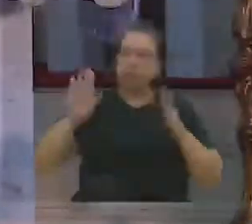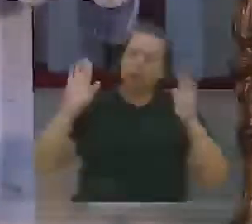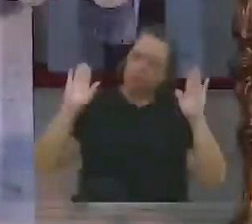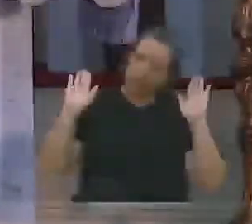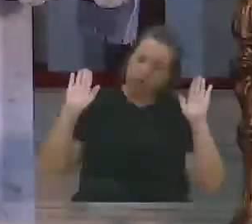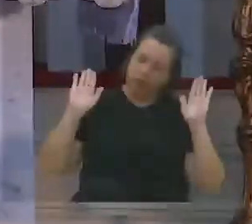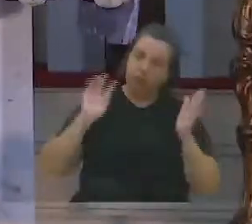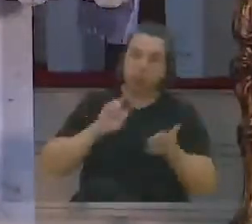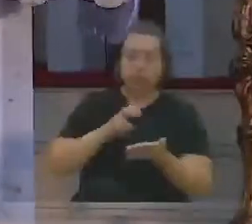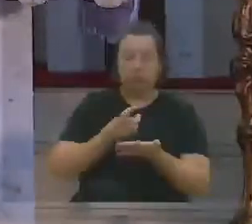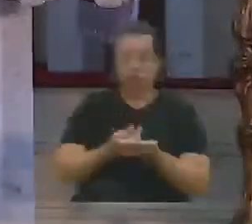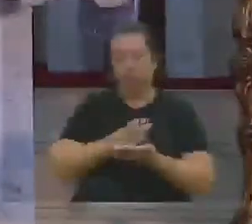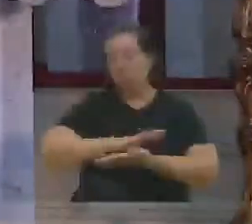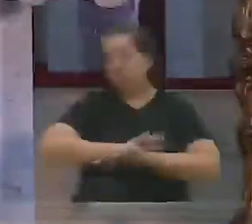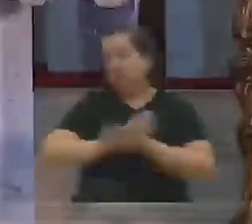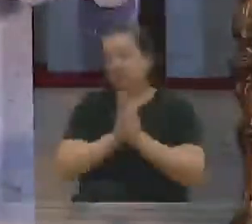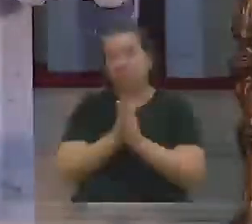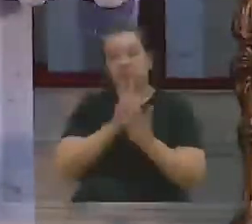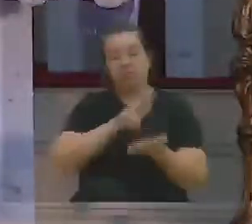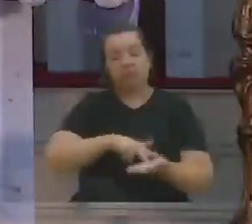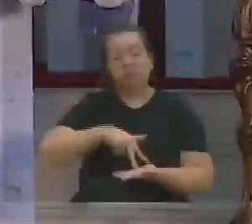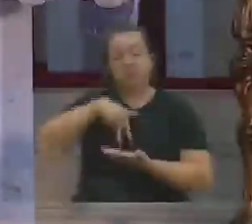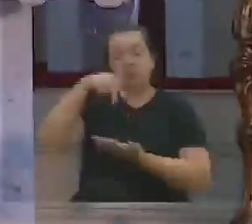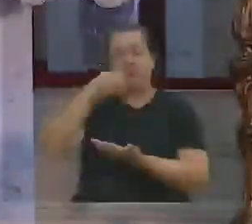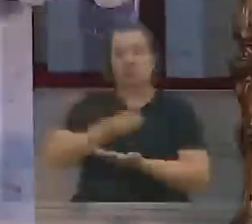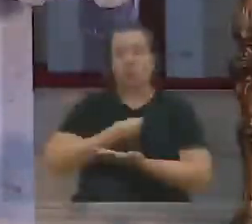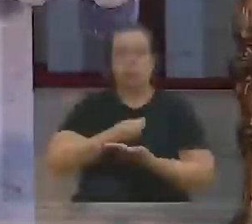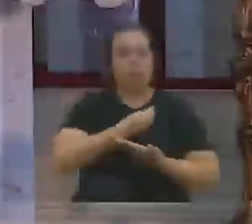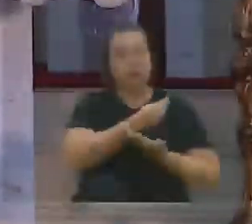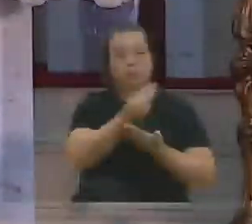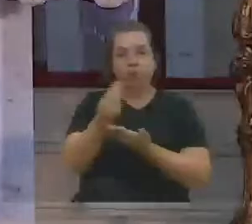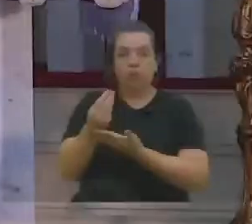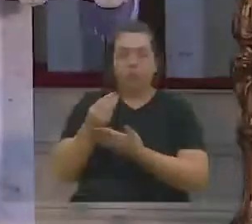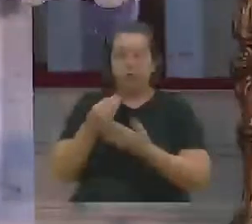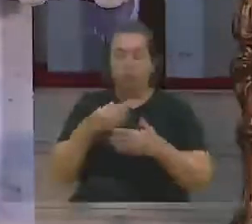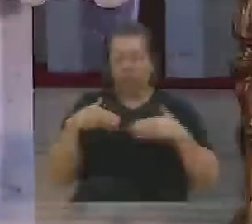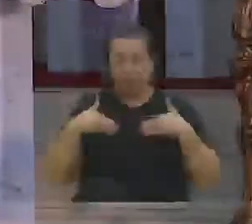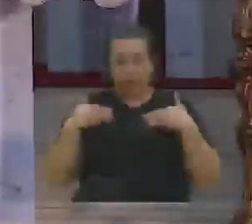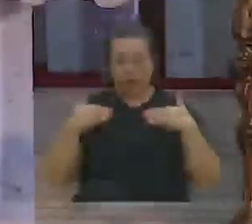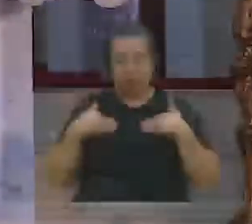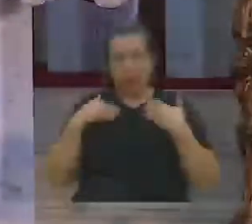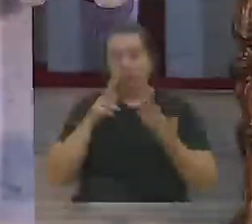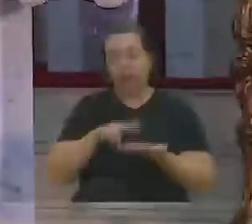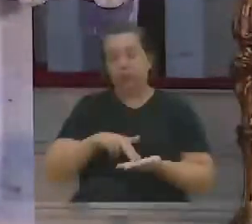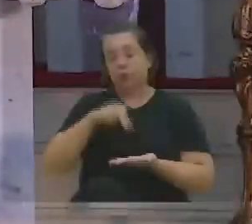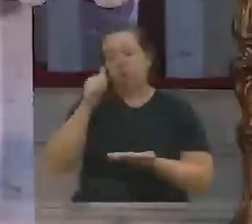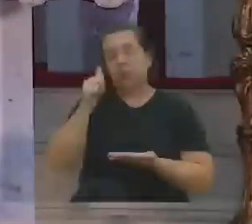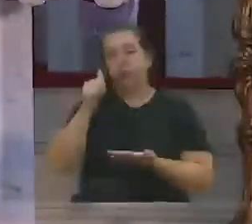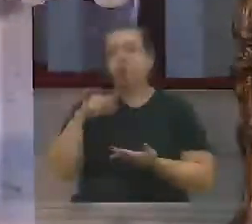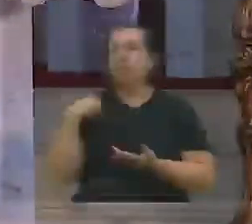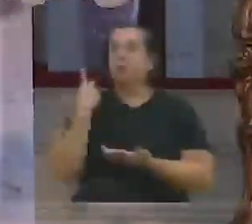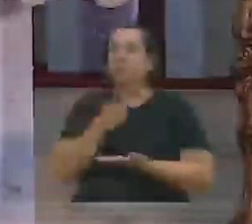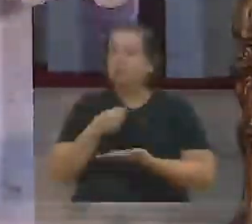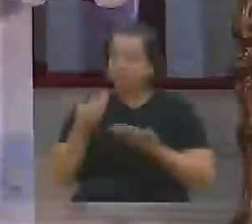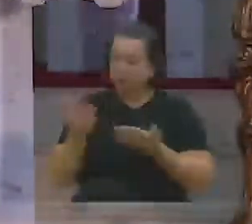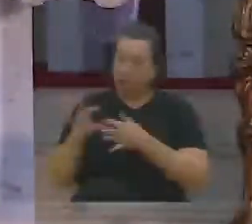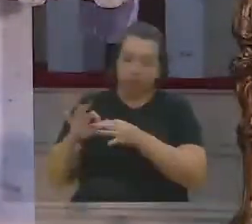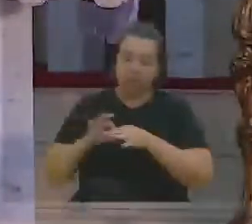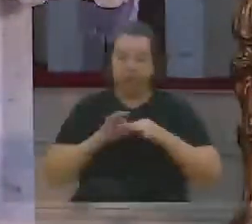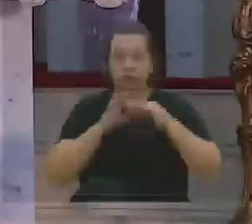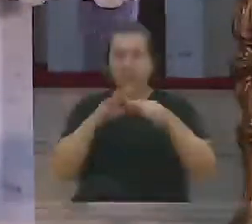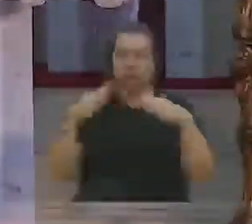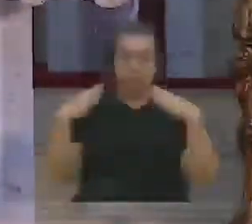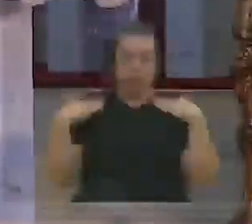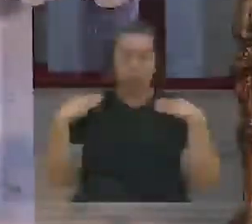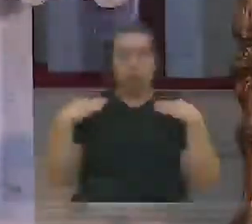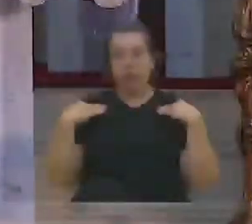morte. Ressurgindo, deu-nos a vida. Transbordando de alegria pascal, nós nos unimos aos anjos